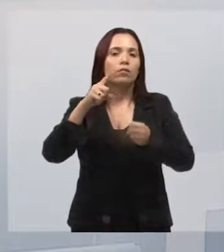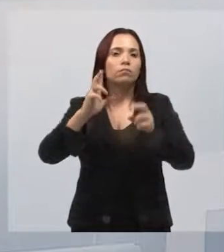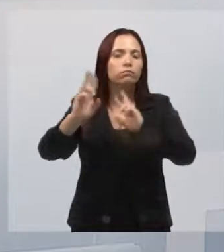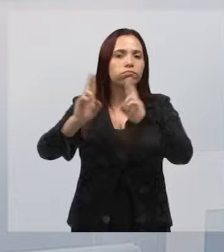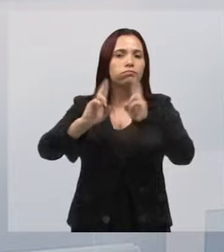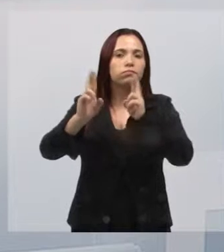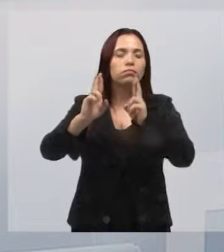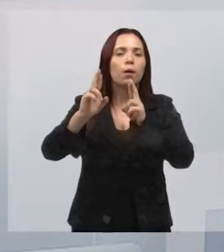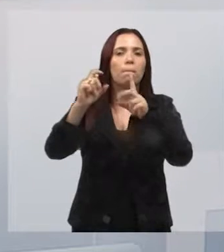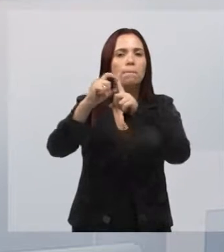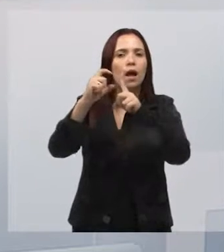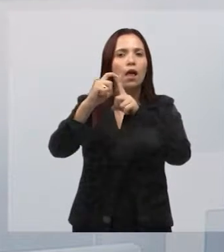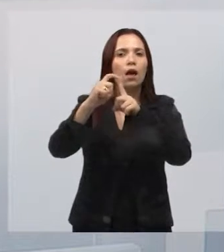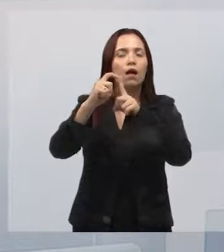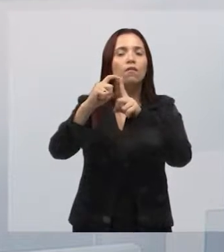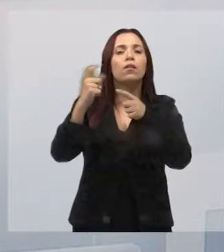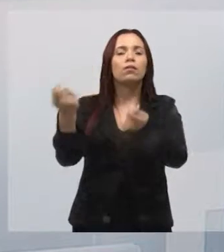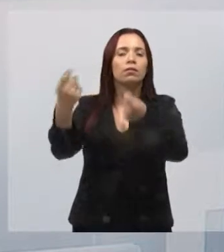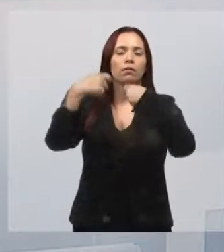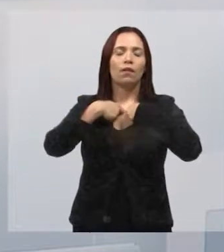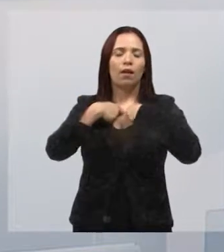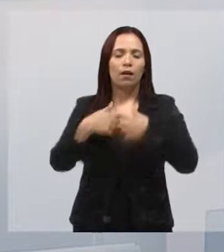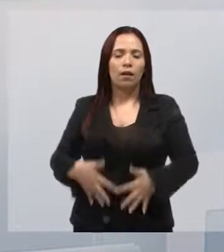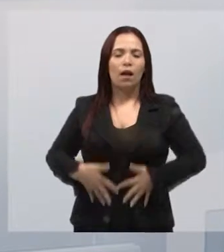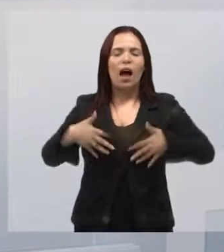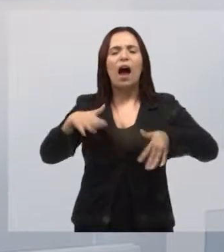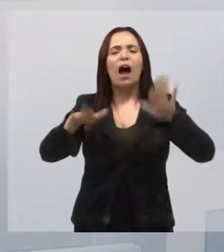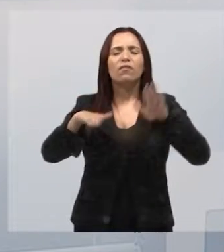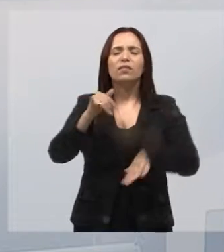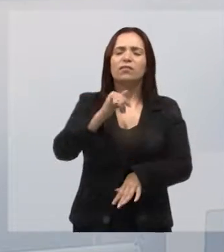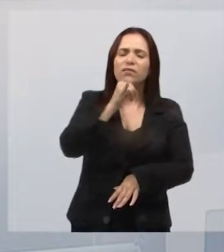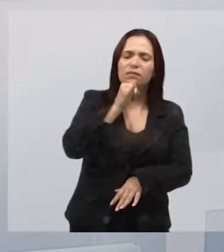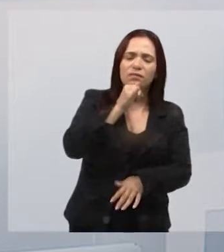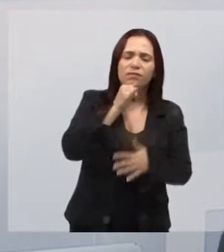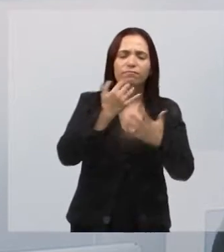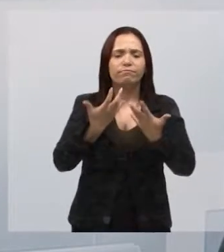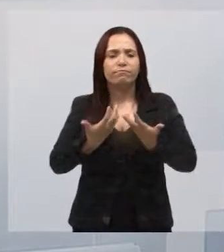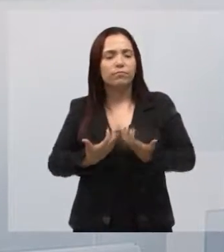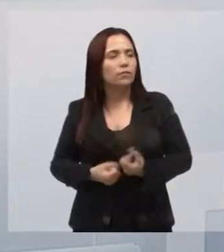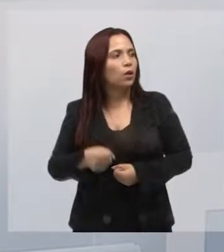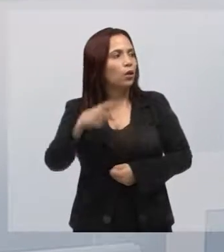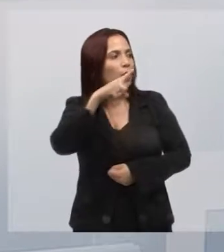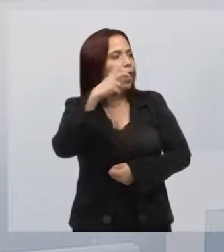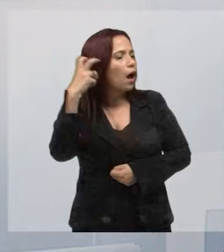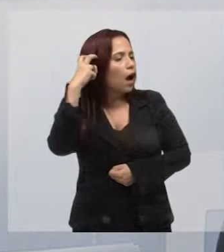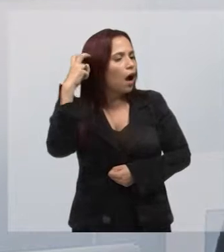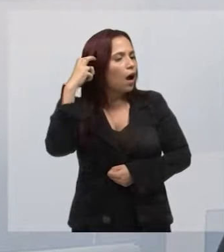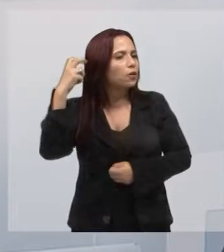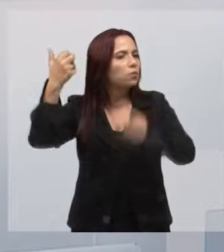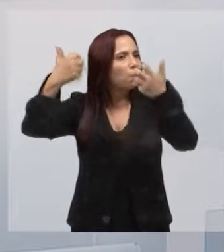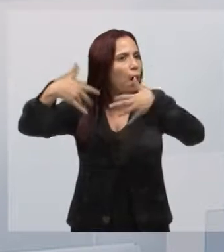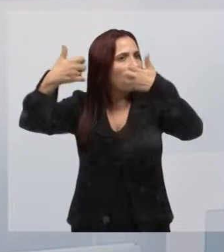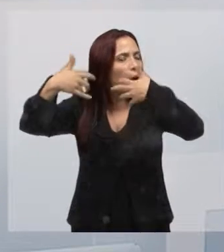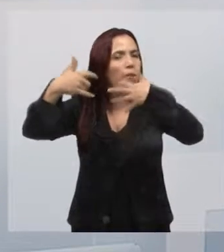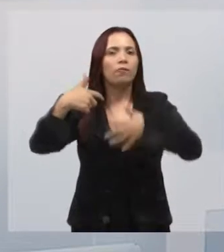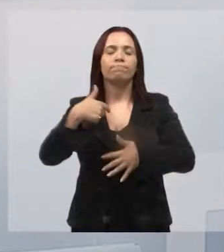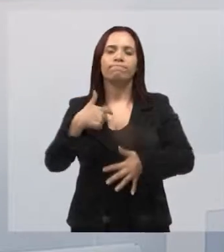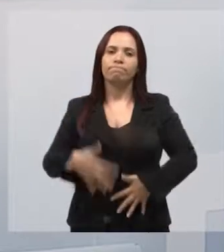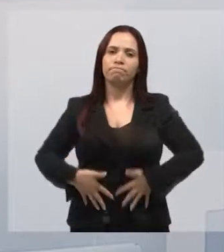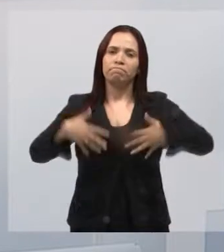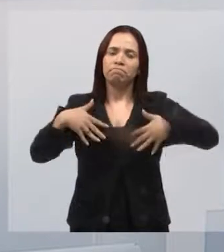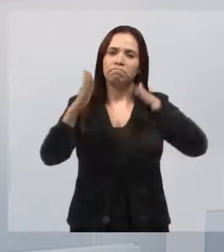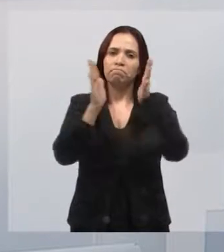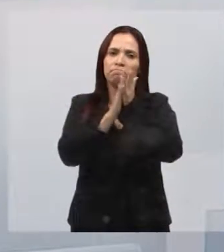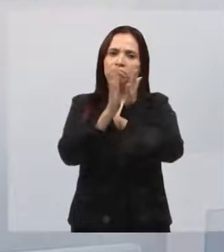Do irmão. dia, e aquilo ali fortalece a gente. Às vezes a gente vem até triste, meio caído, aí quando a gente escuta. Então, parabéns, meu irmão, pelo